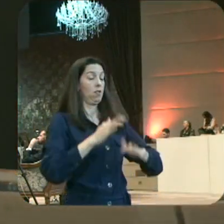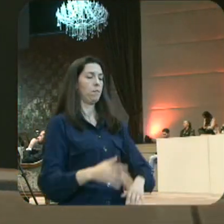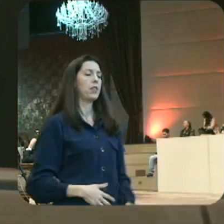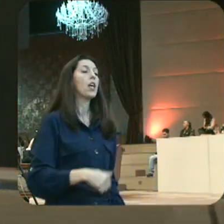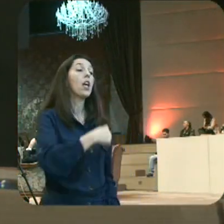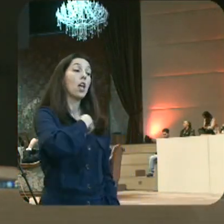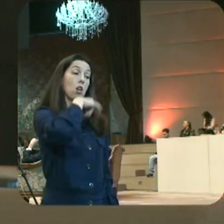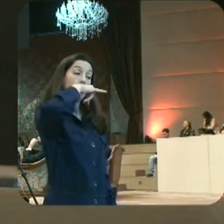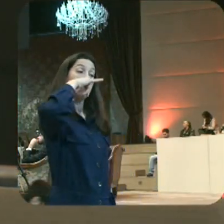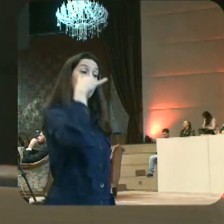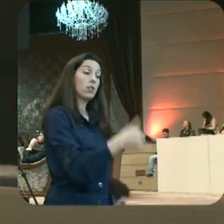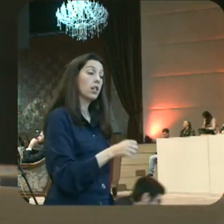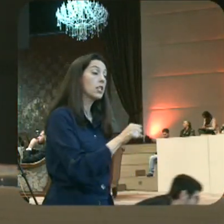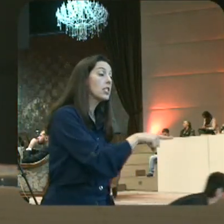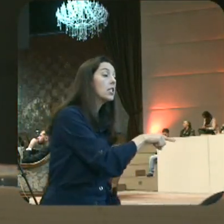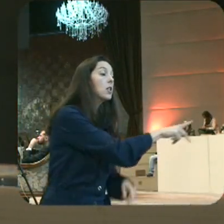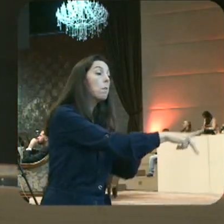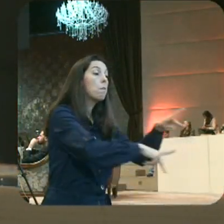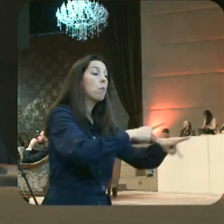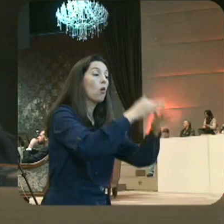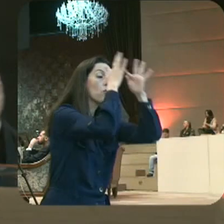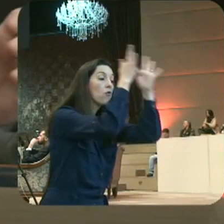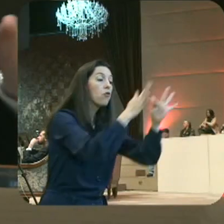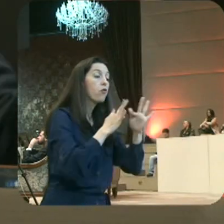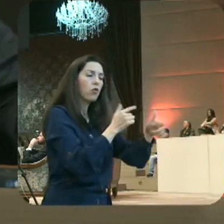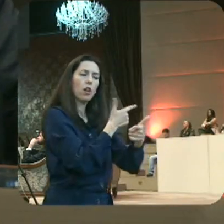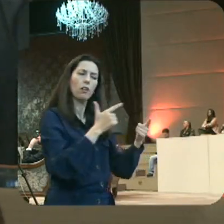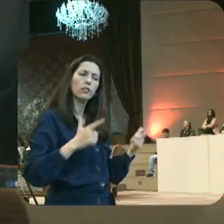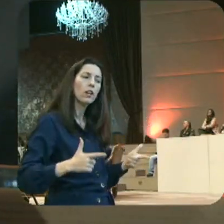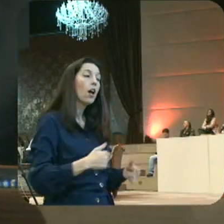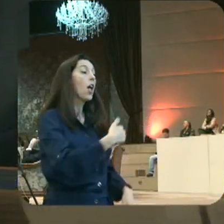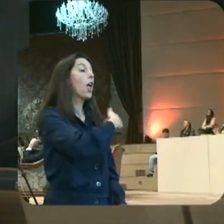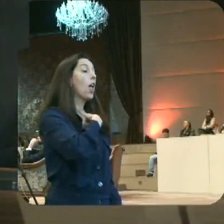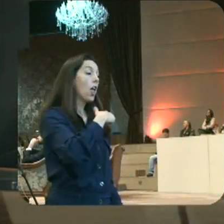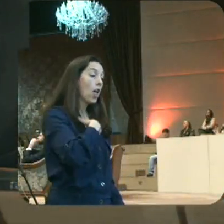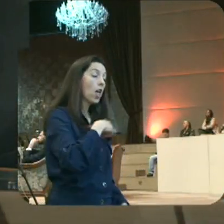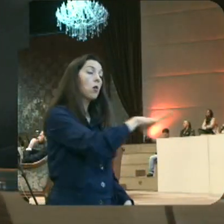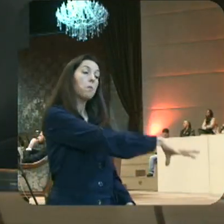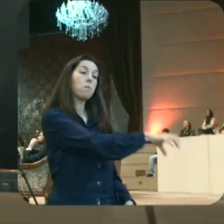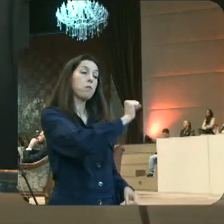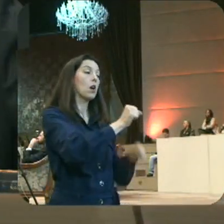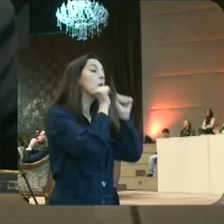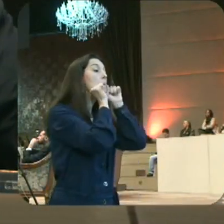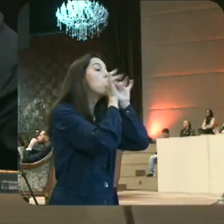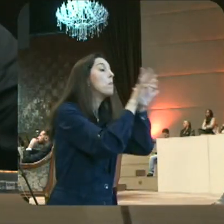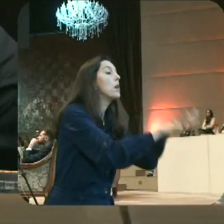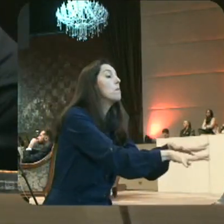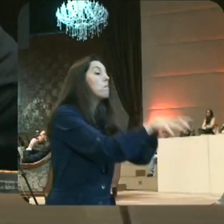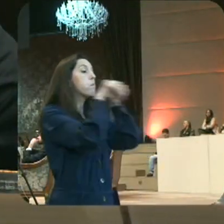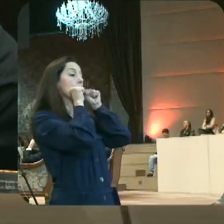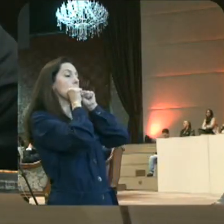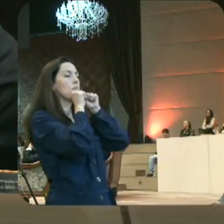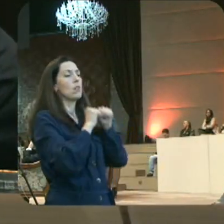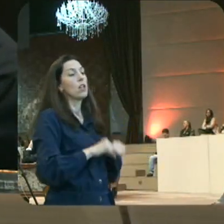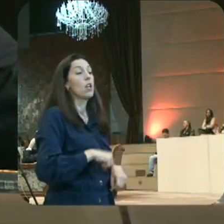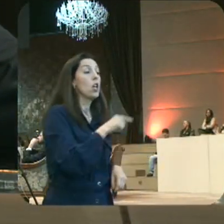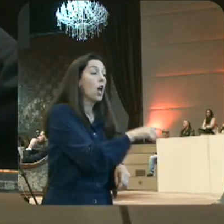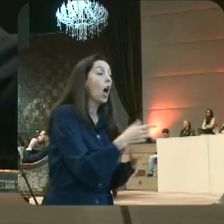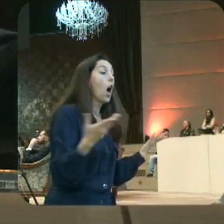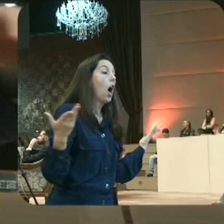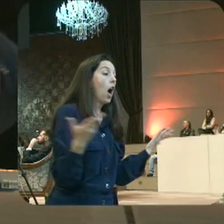fossem infiéis, eu tiraria a bênção deles. E ao contrário,